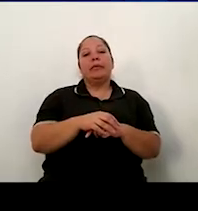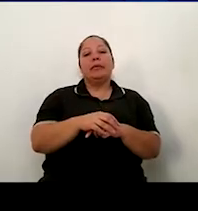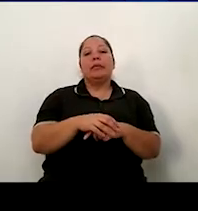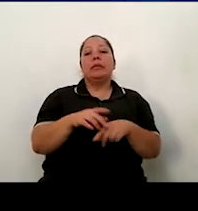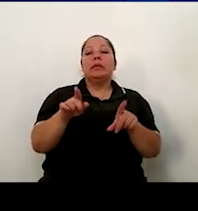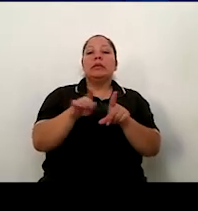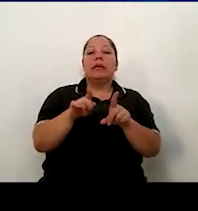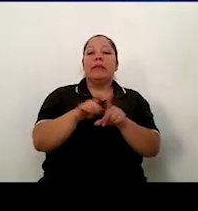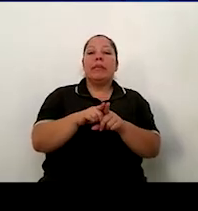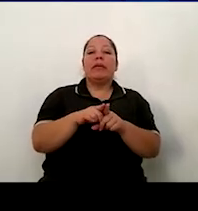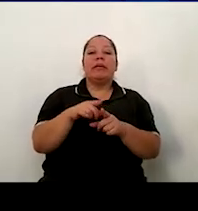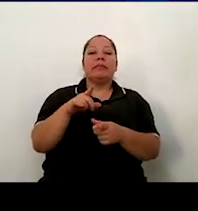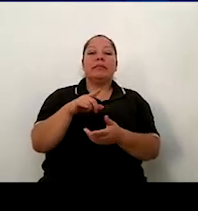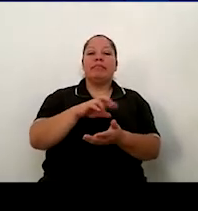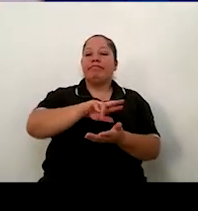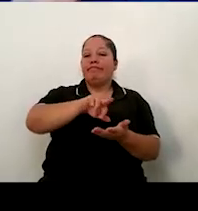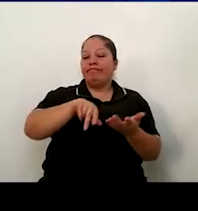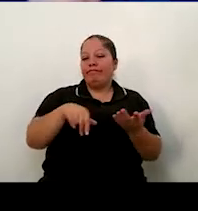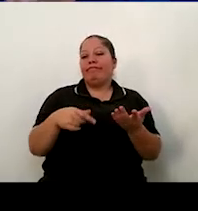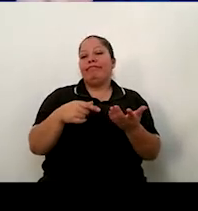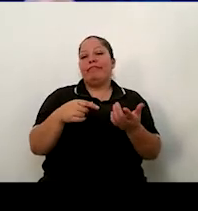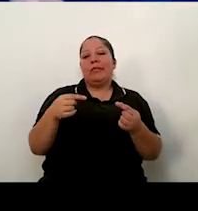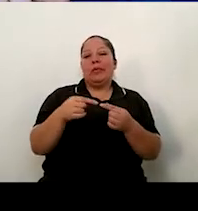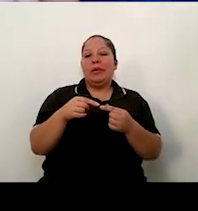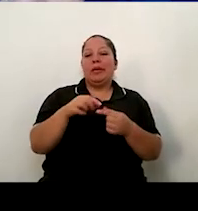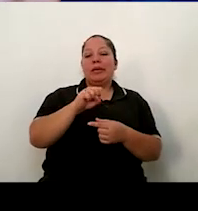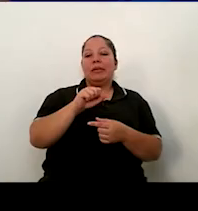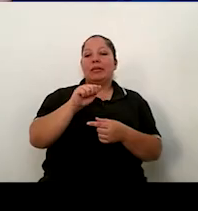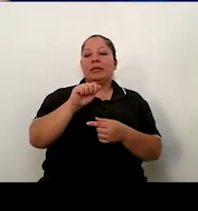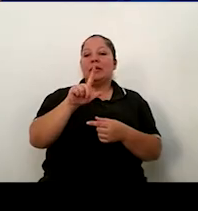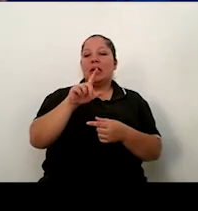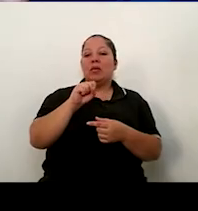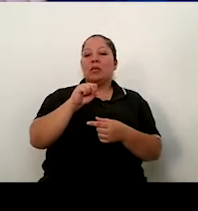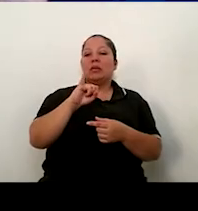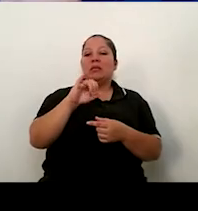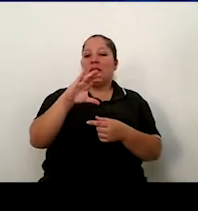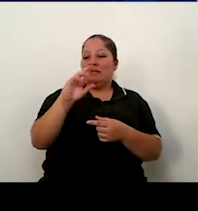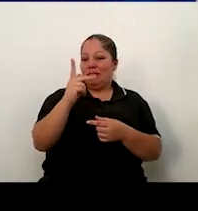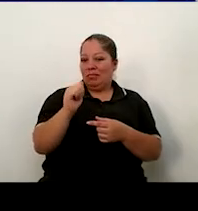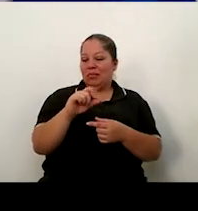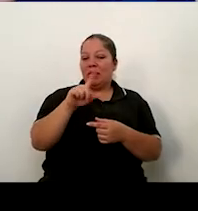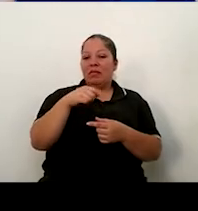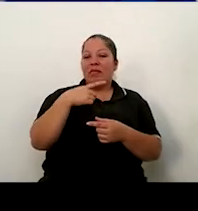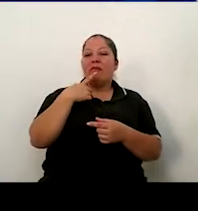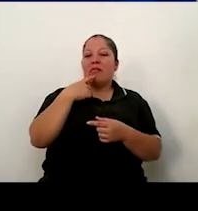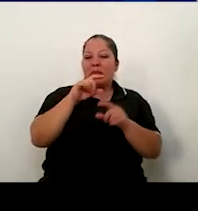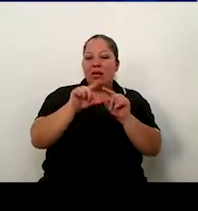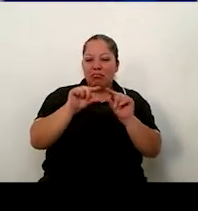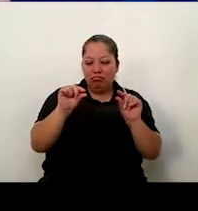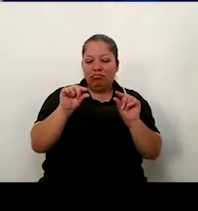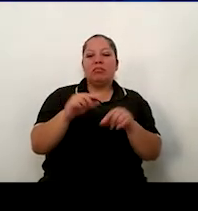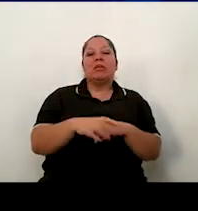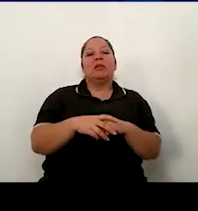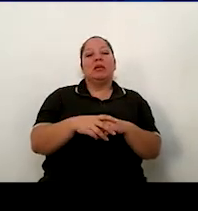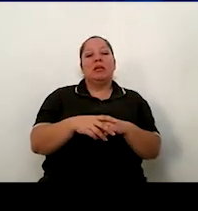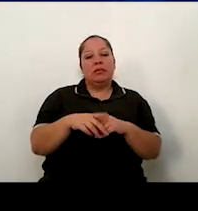chouriço, tá? E lembrando que assim como o tabaco, as carnes processadas causam câncer e